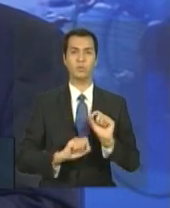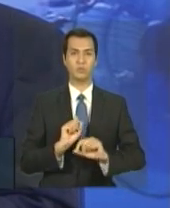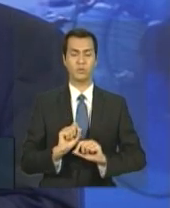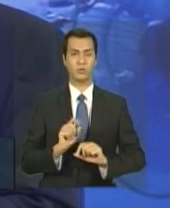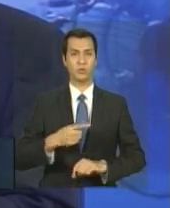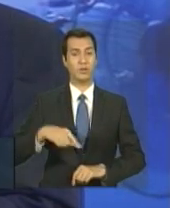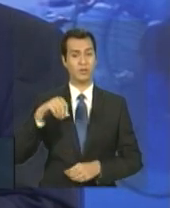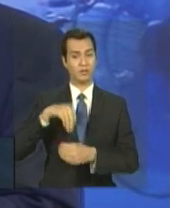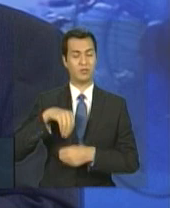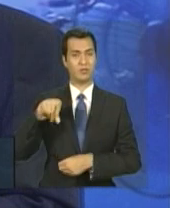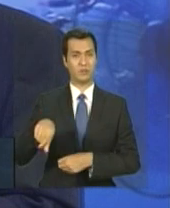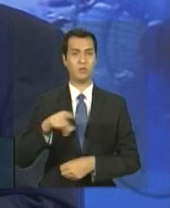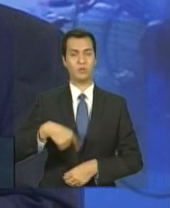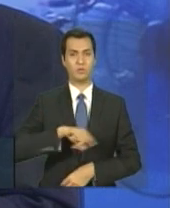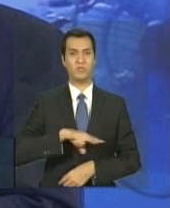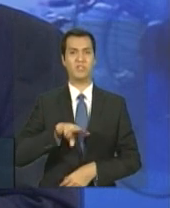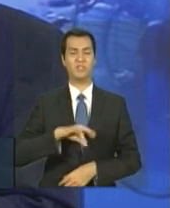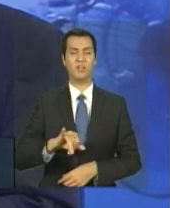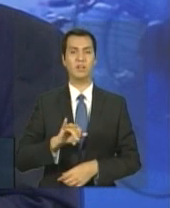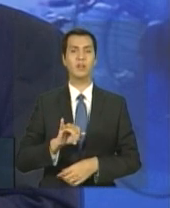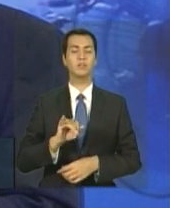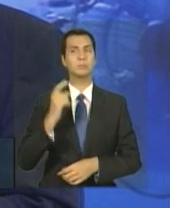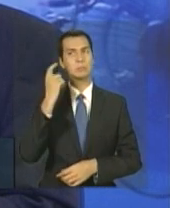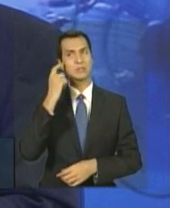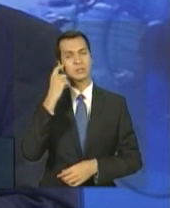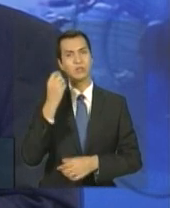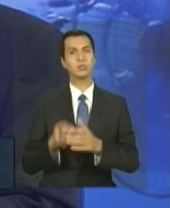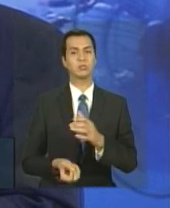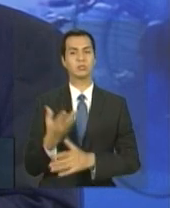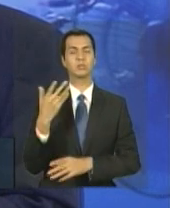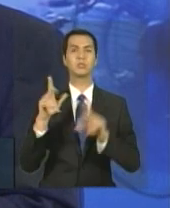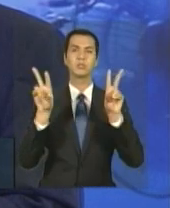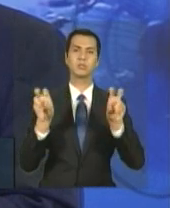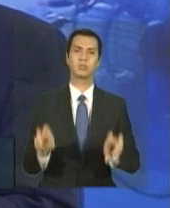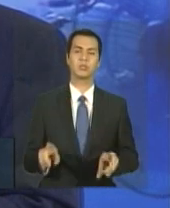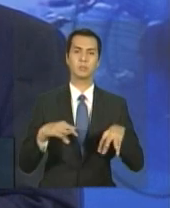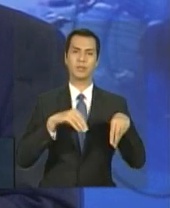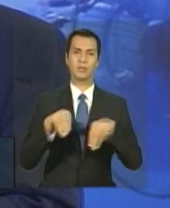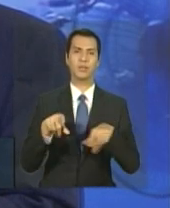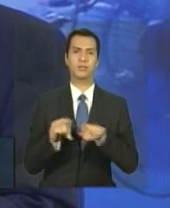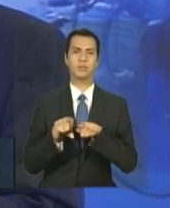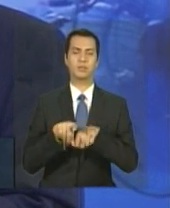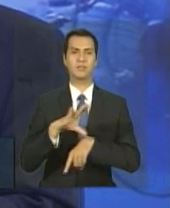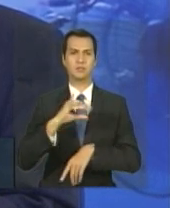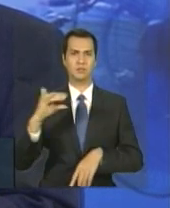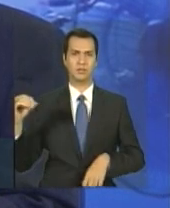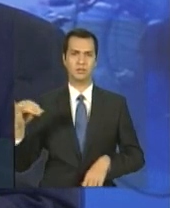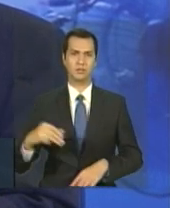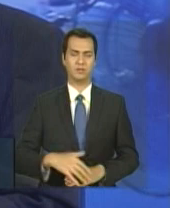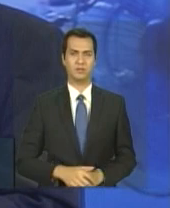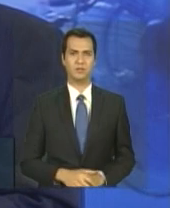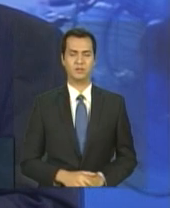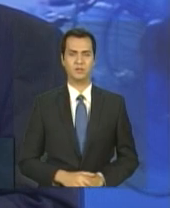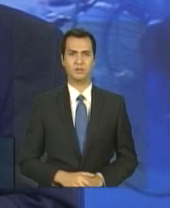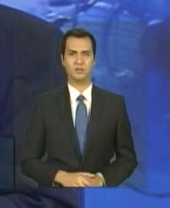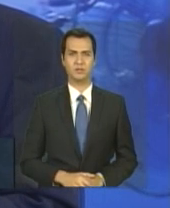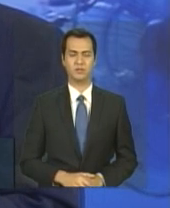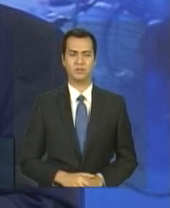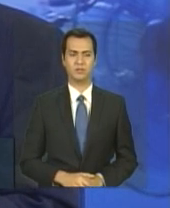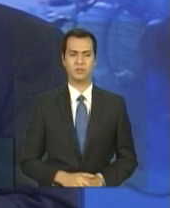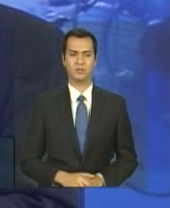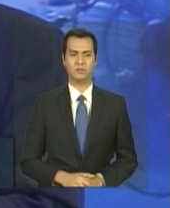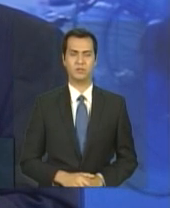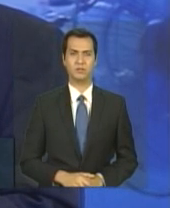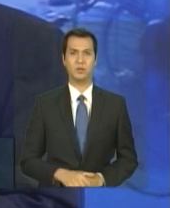pensarmos a sustentabilidade da Terra, entre outros assuntos ligados à ciência. O Prêmio